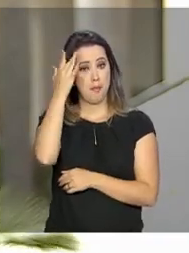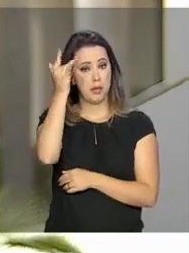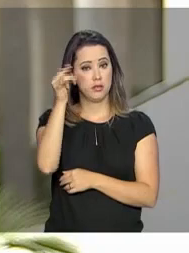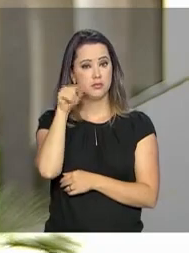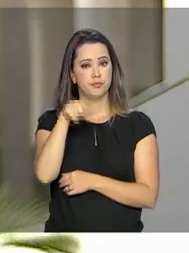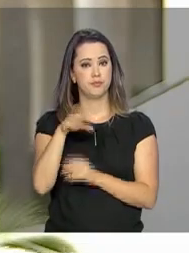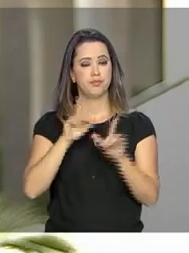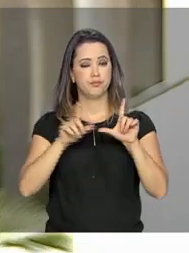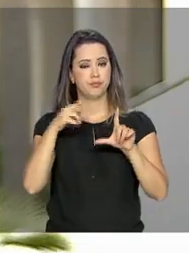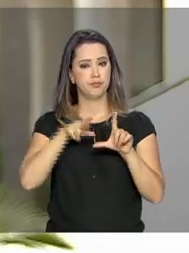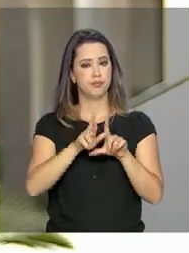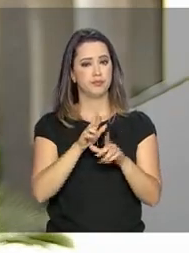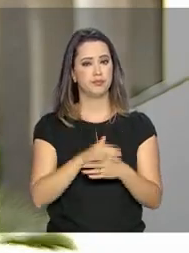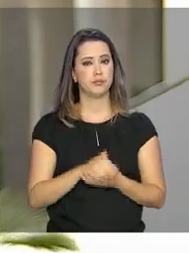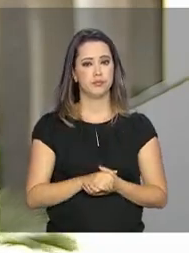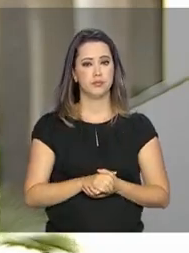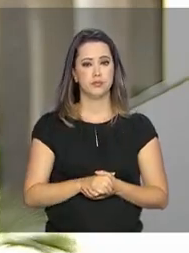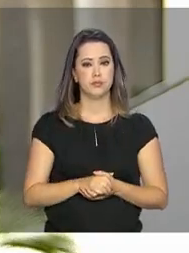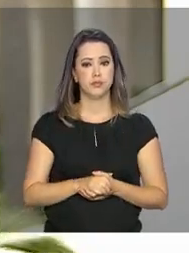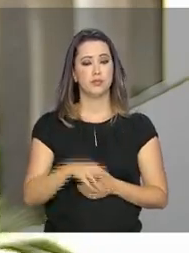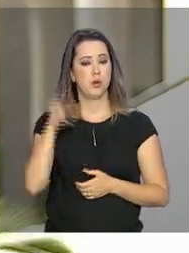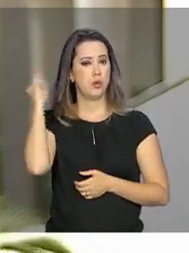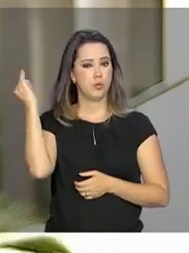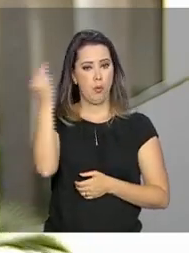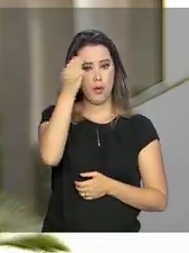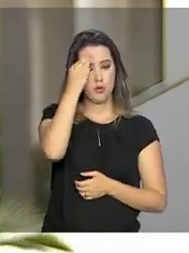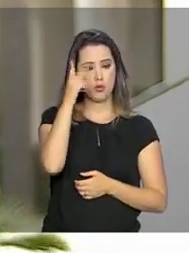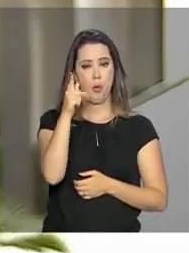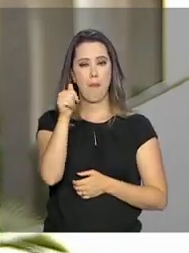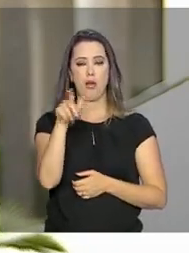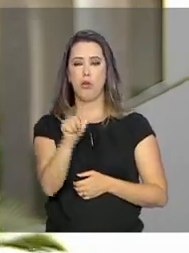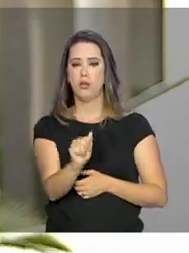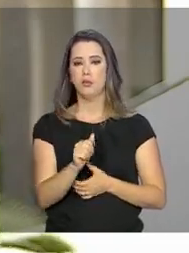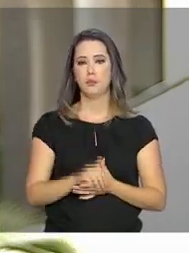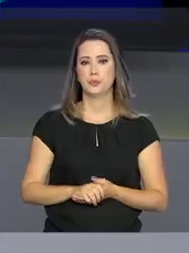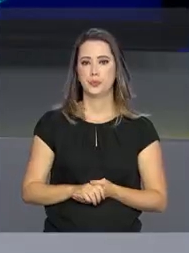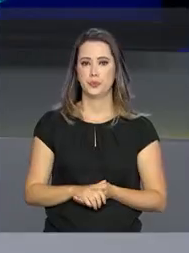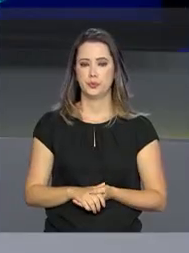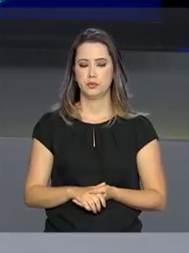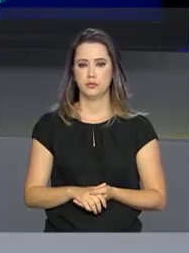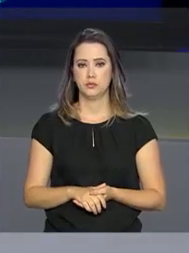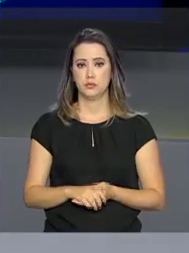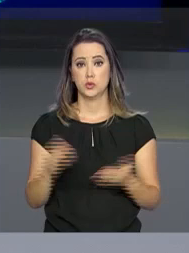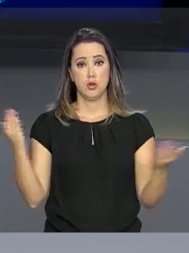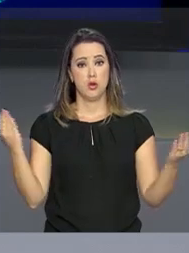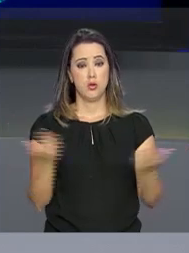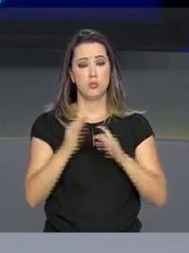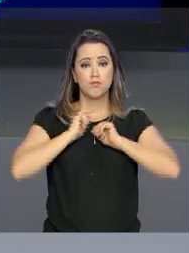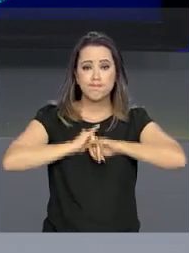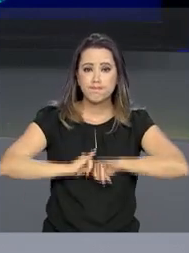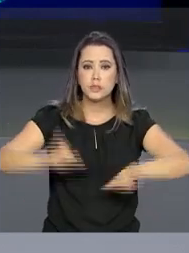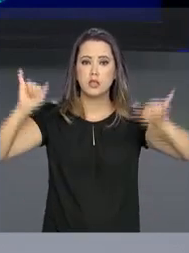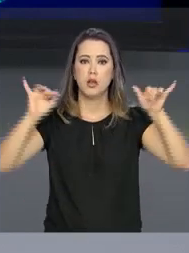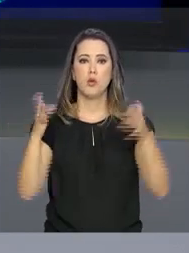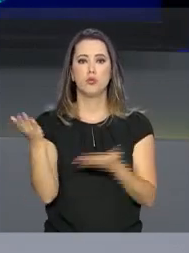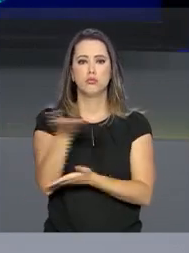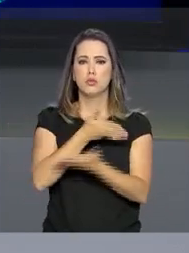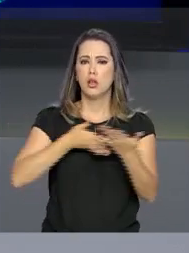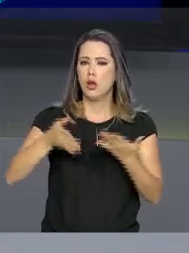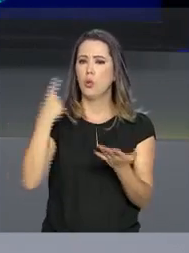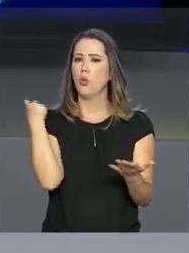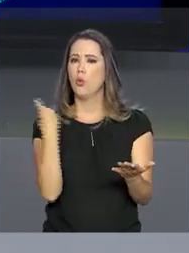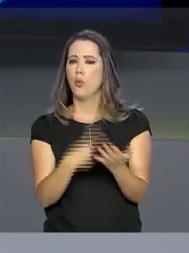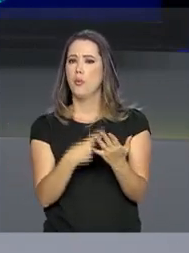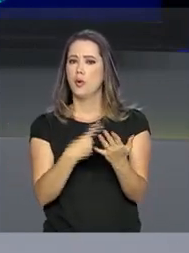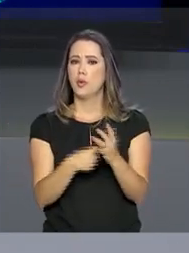pela tv nbr de perto vai atuar no méxico paulo de hoje e hoje foram lançadas as negociações